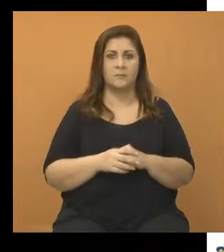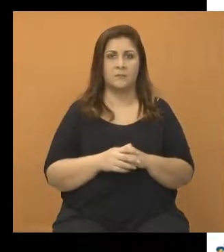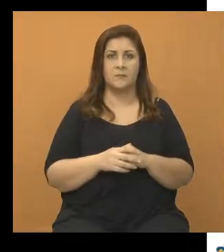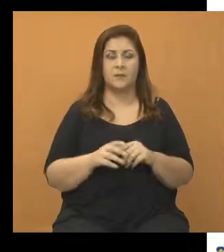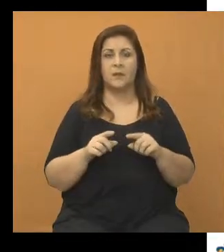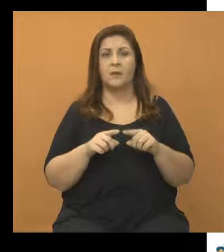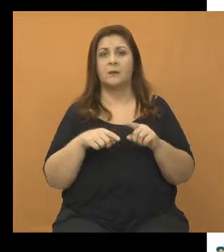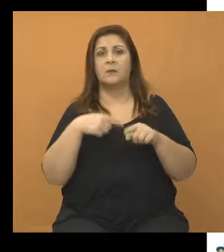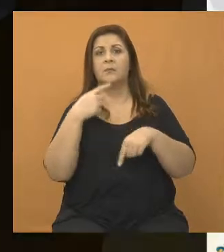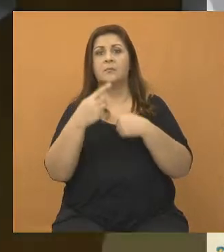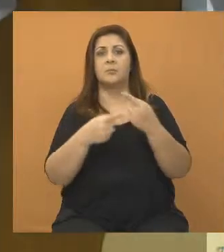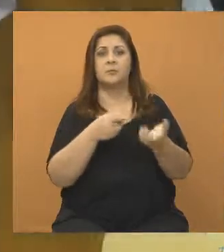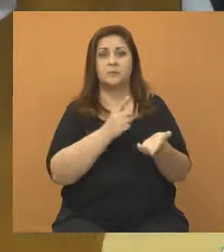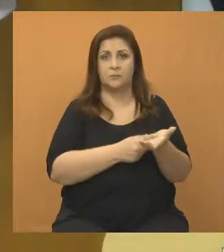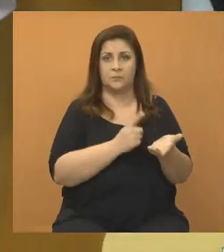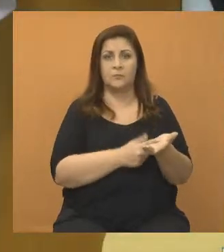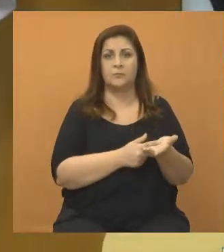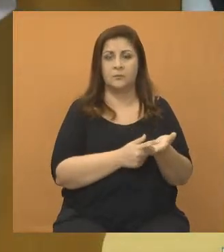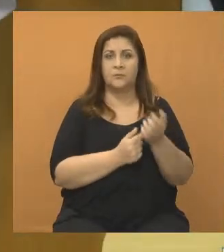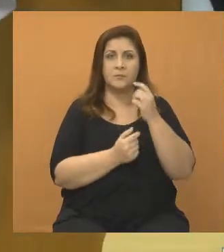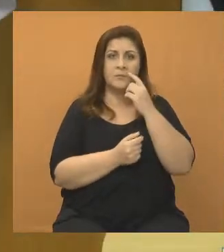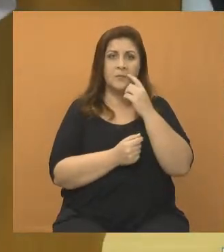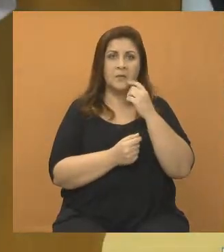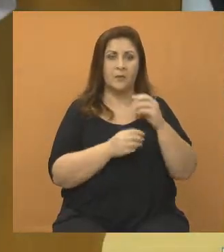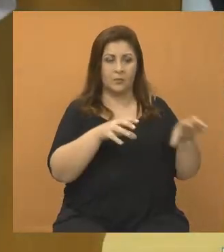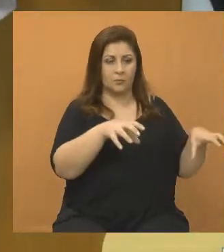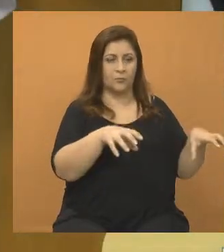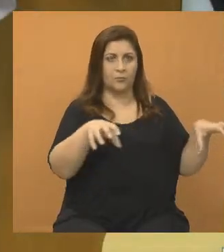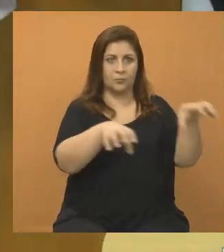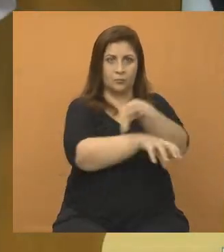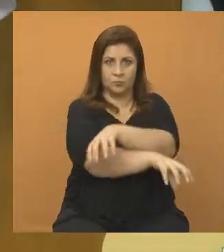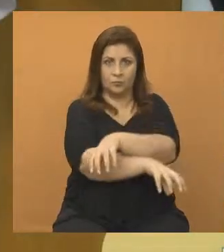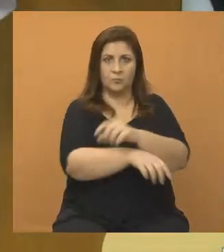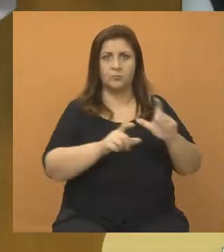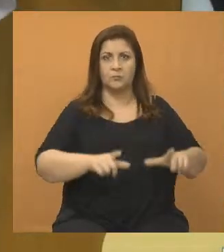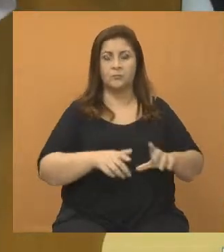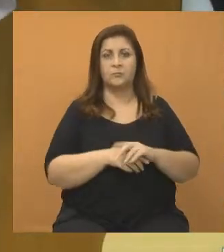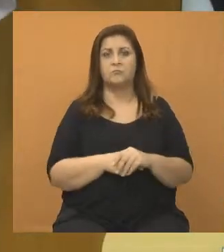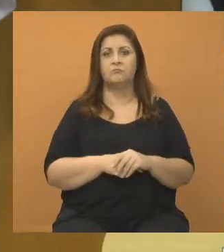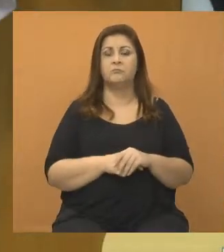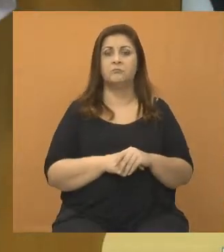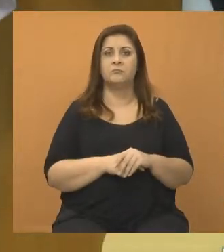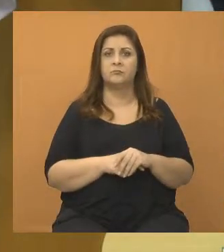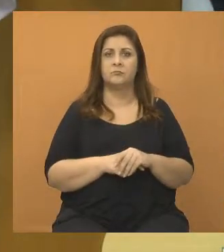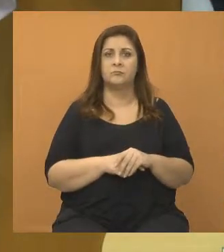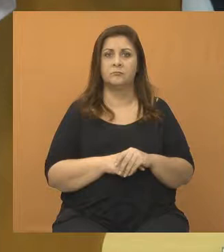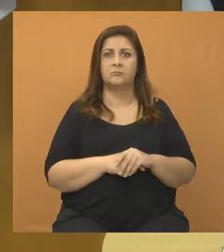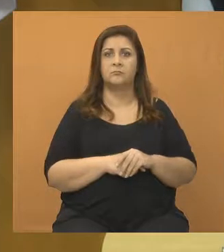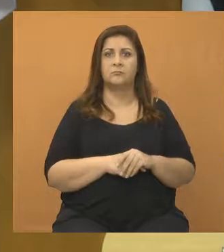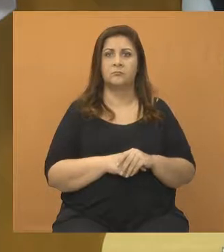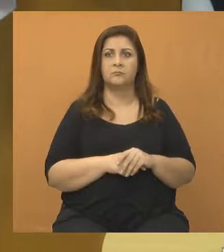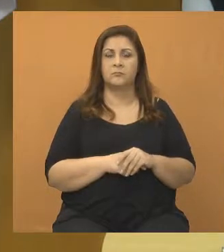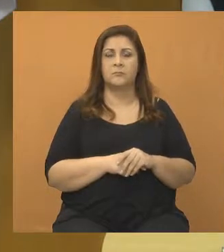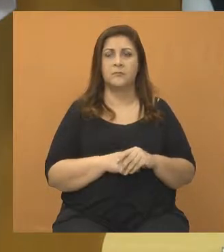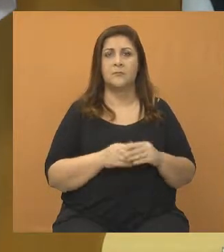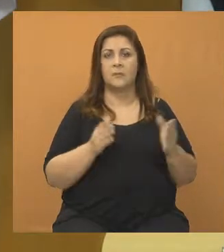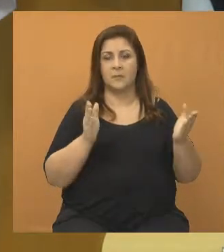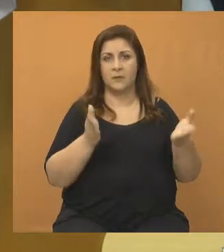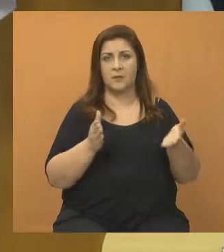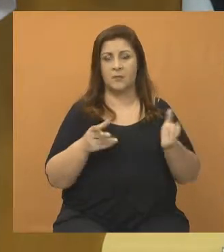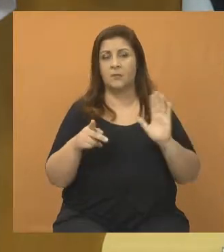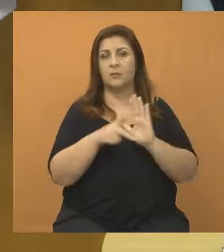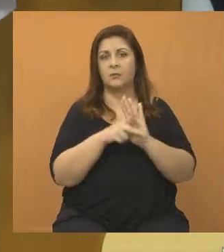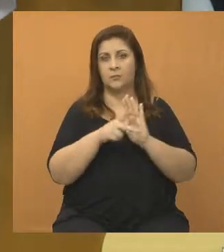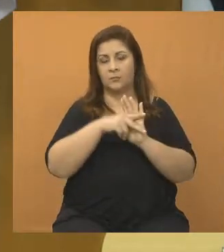houve o acordo entre a Prefeitura e a Mitra pela troca de áreas, né, a Mitra cedeu algumas áreas, a Prefeitura cedeu outras, o imóvel passou a